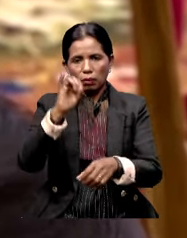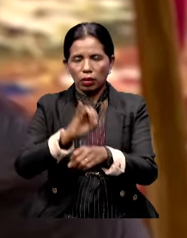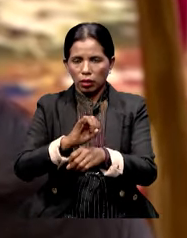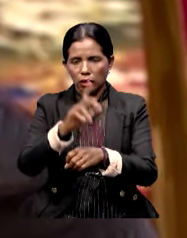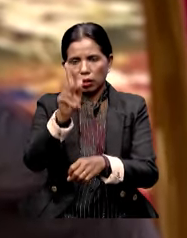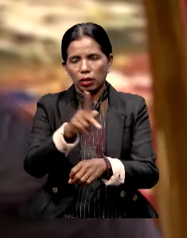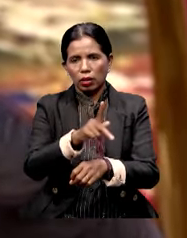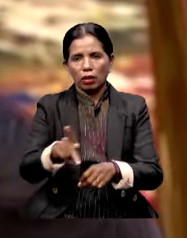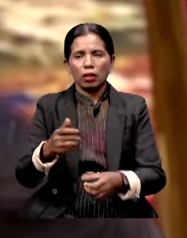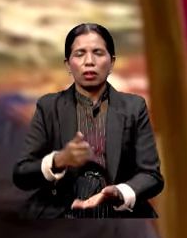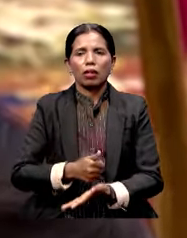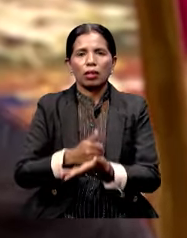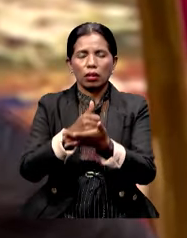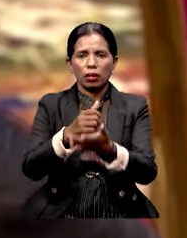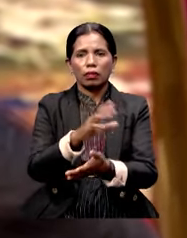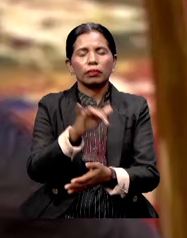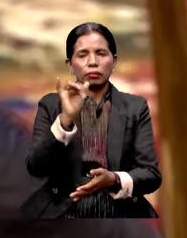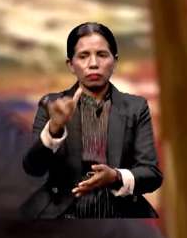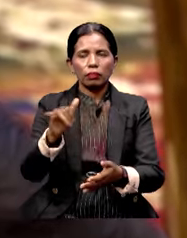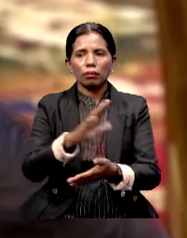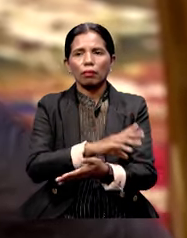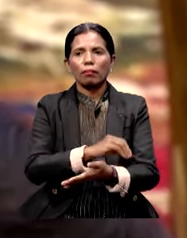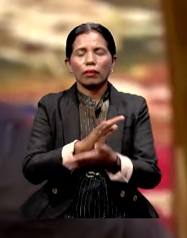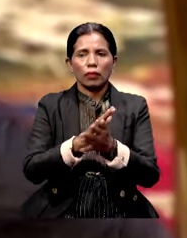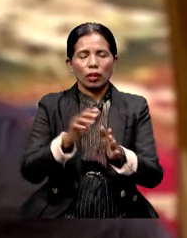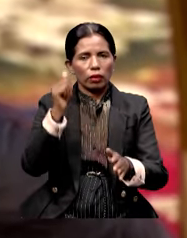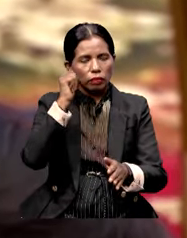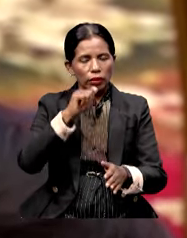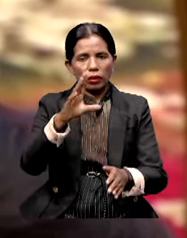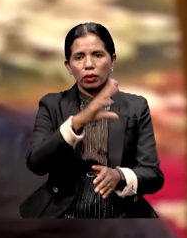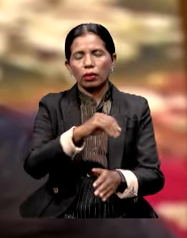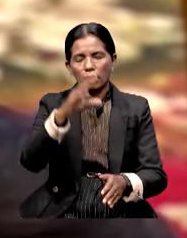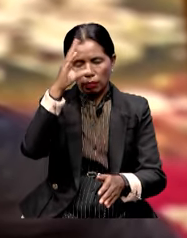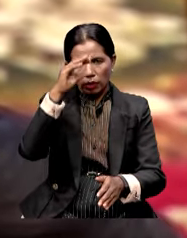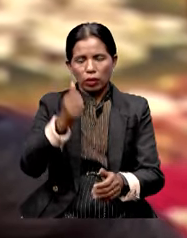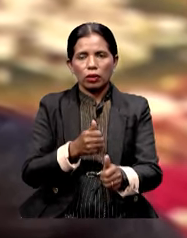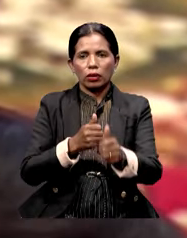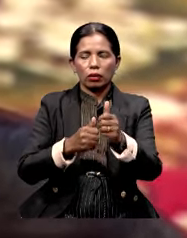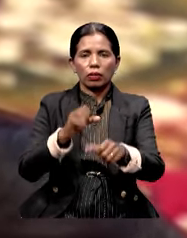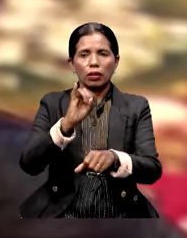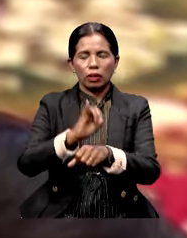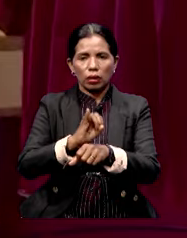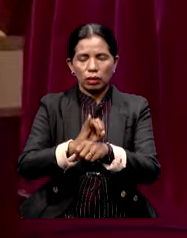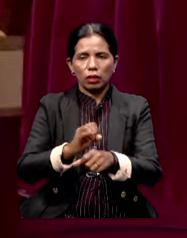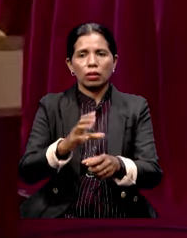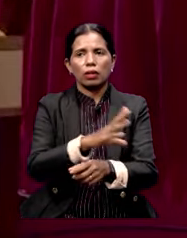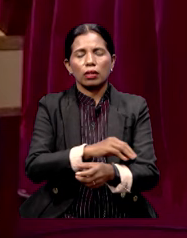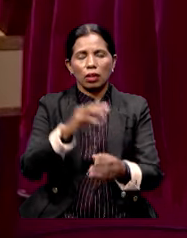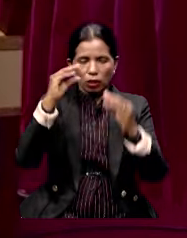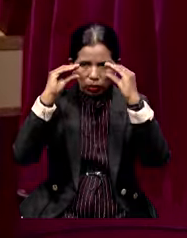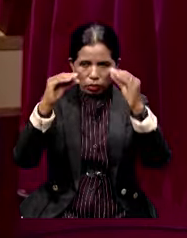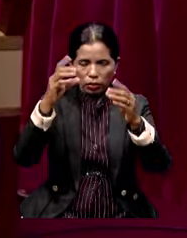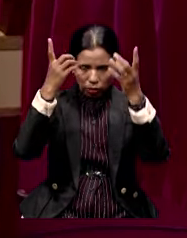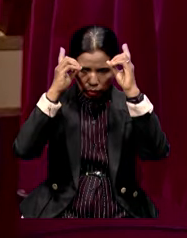Católica defende que aceita de casamento entre feto no maneto e doutrina igreja nian. Decisão si papa